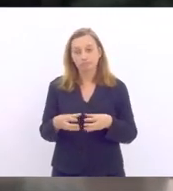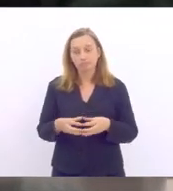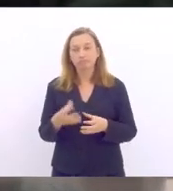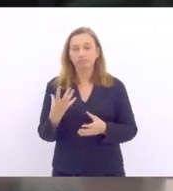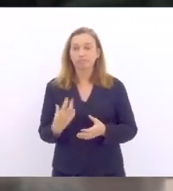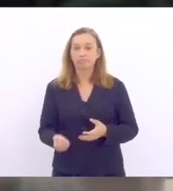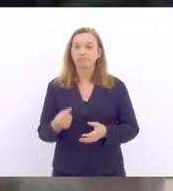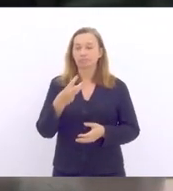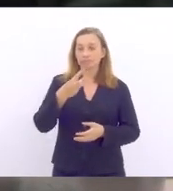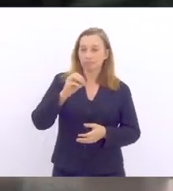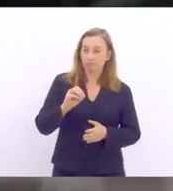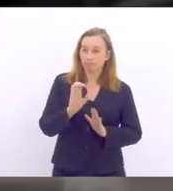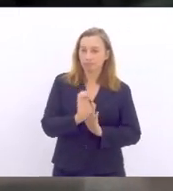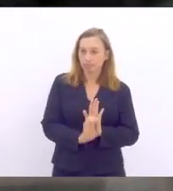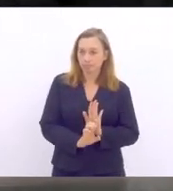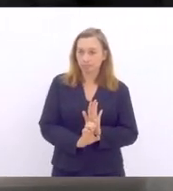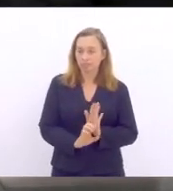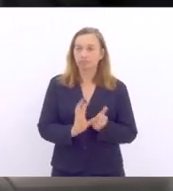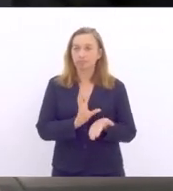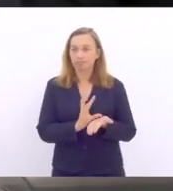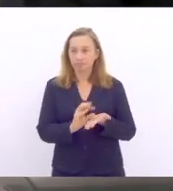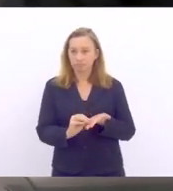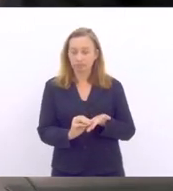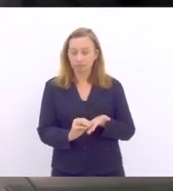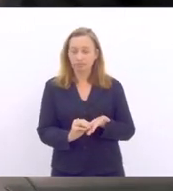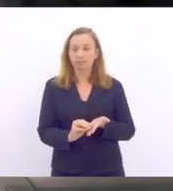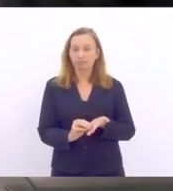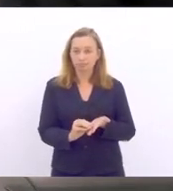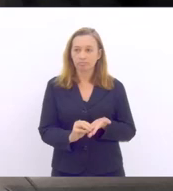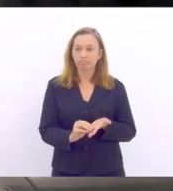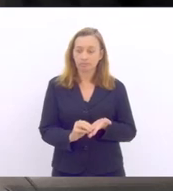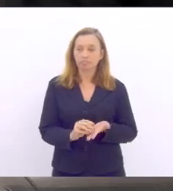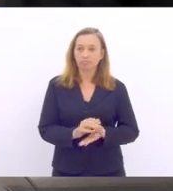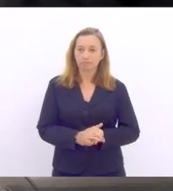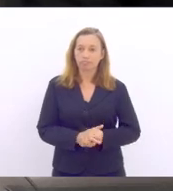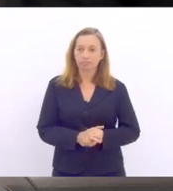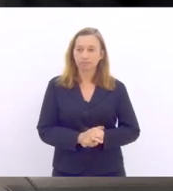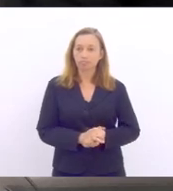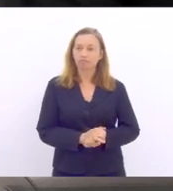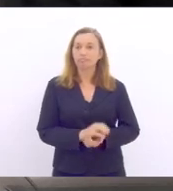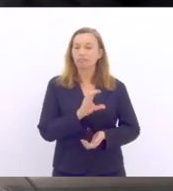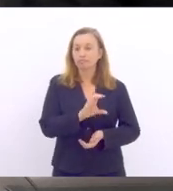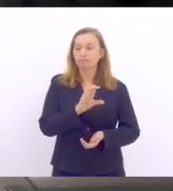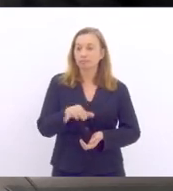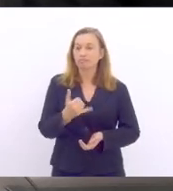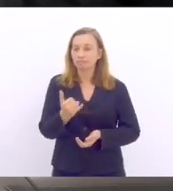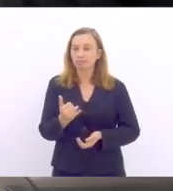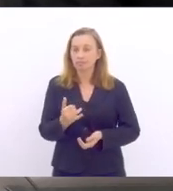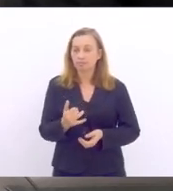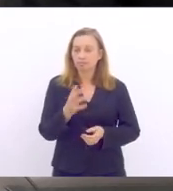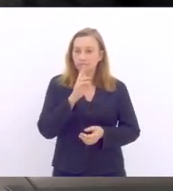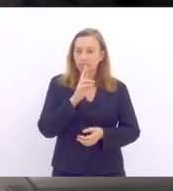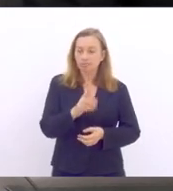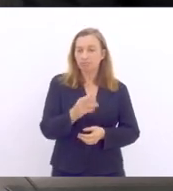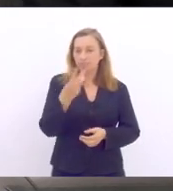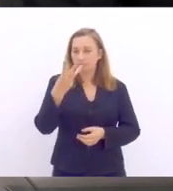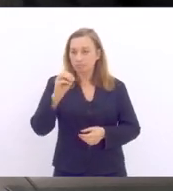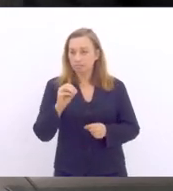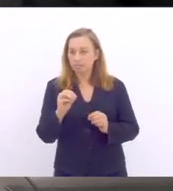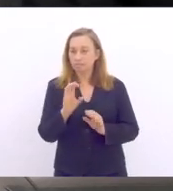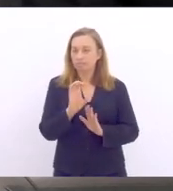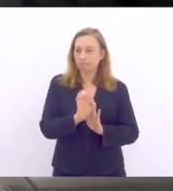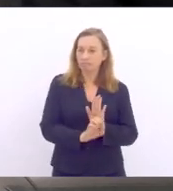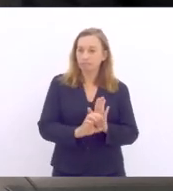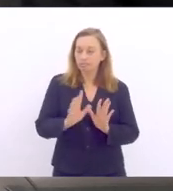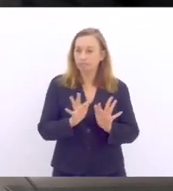30 emendas. Está pautado, é o segundo da pauta para quinta-feira. A CCJ tem que dar o parecer sobre essas 30 emendas, concluindo